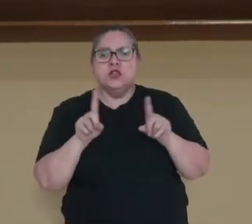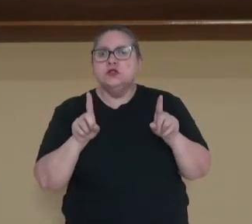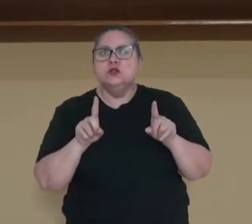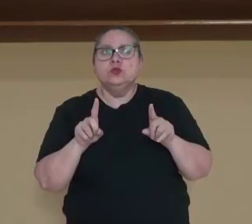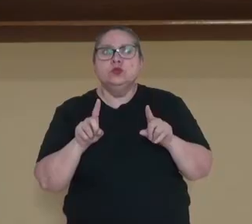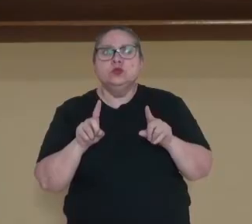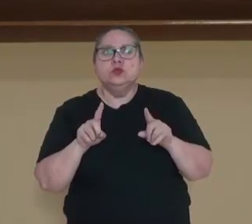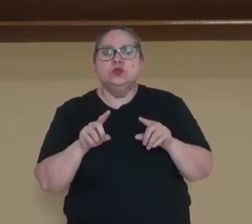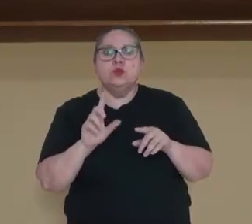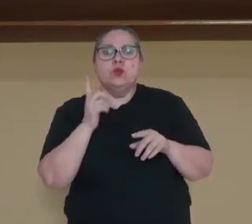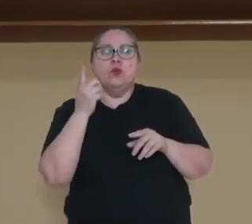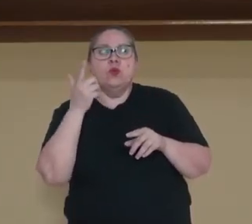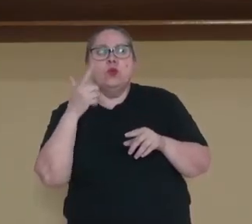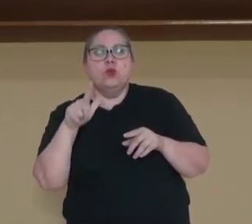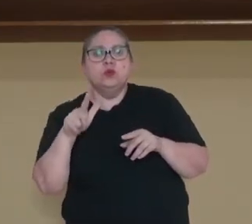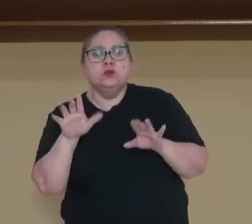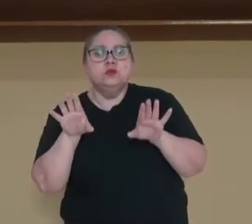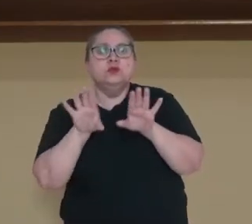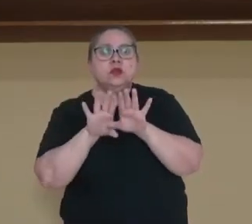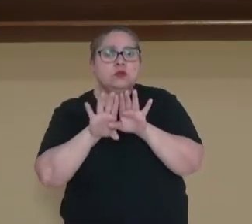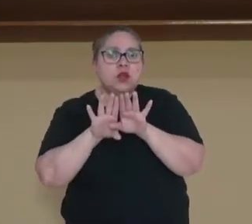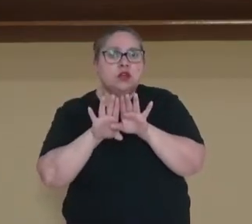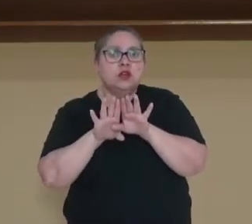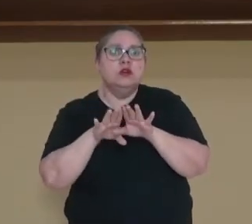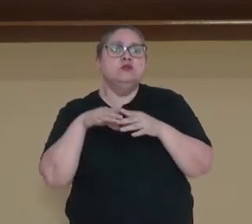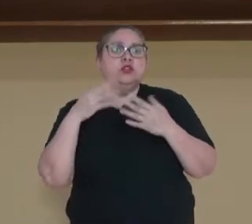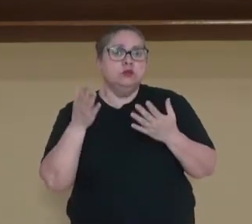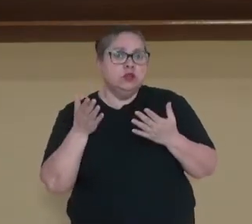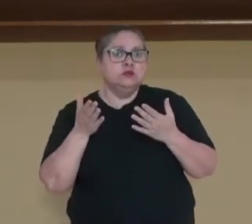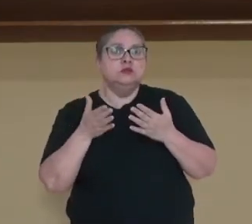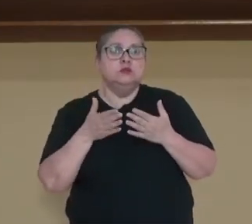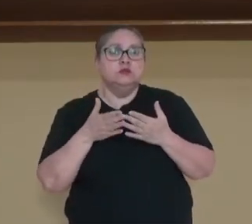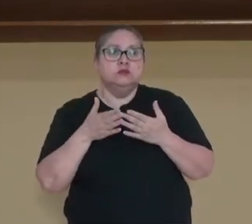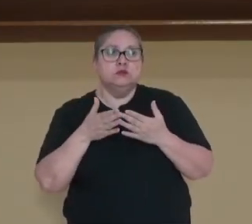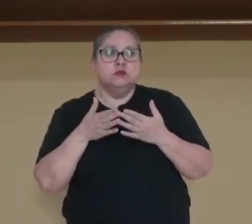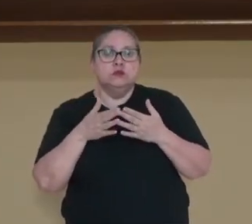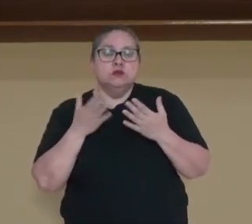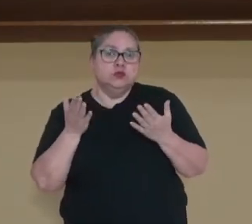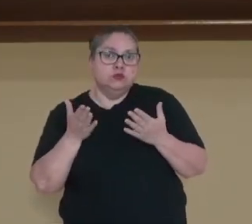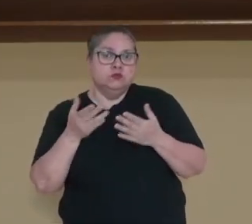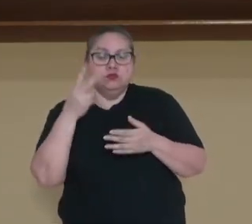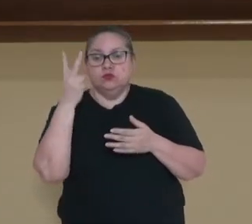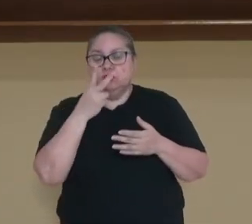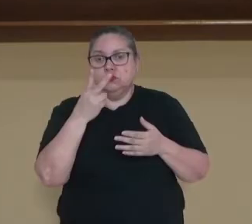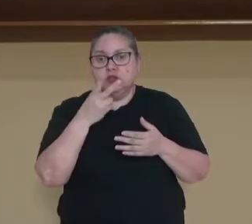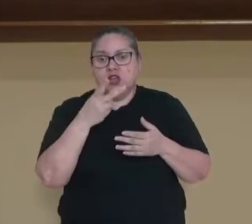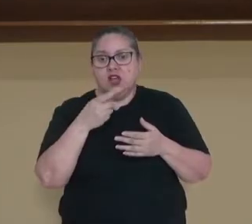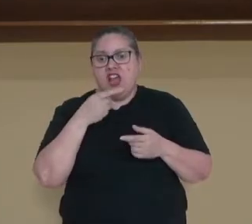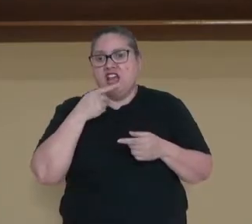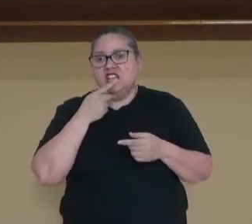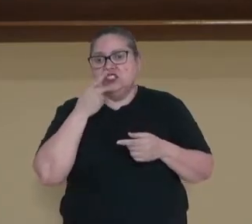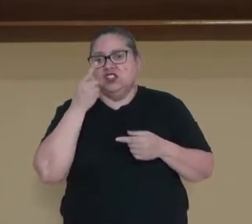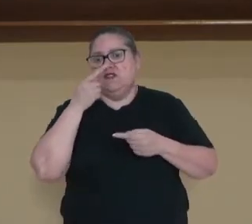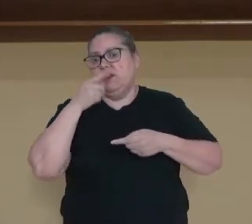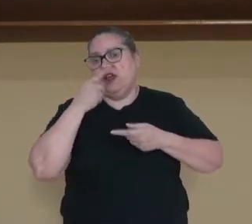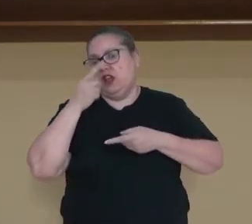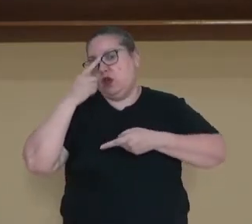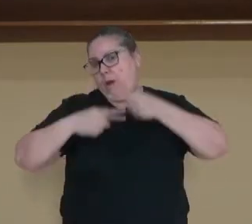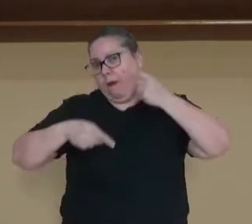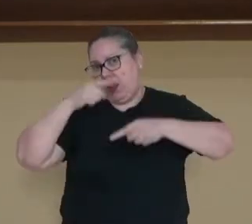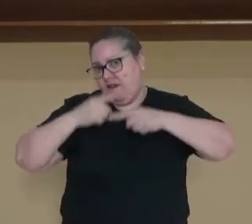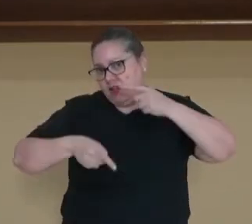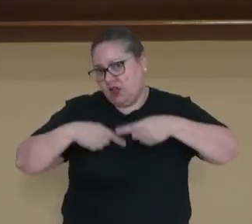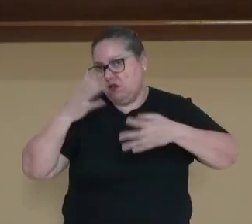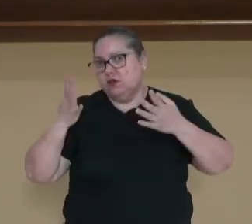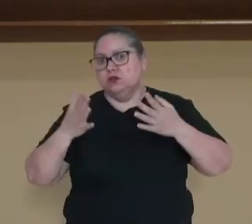mundo conhece um outro gesto que também é um xingamento, né? São duas formas da gente se comunicar. Numa nós